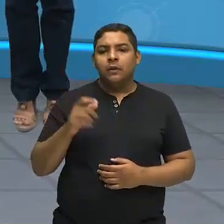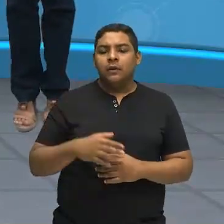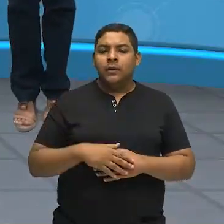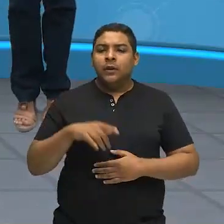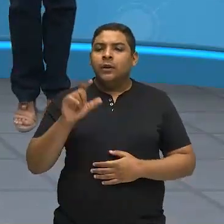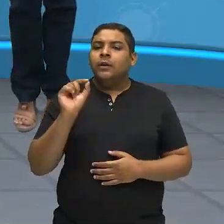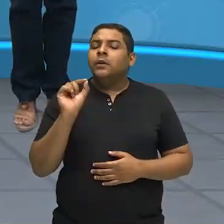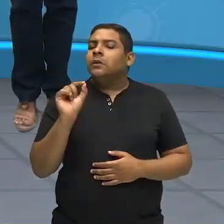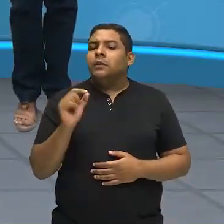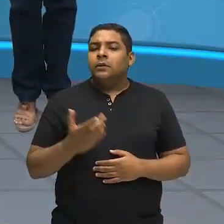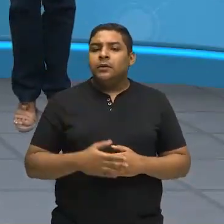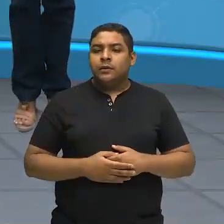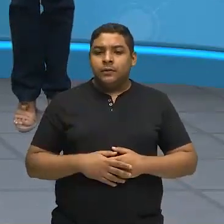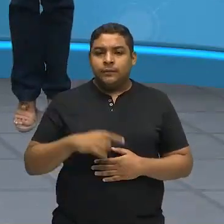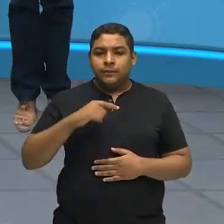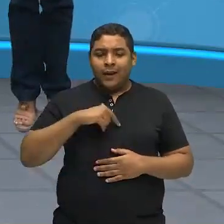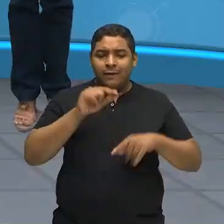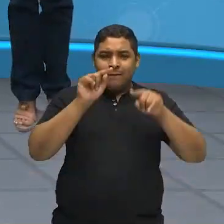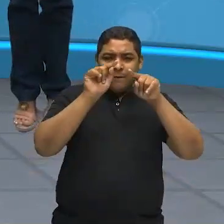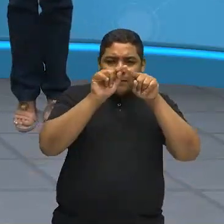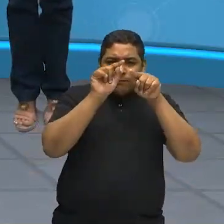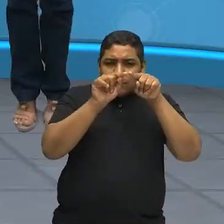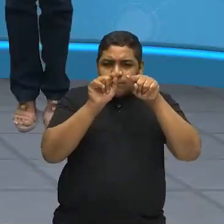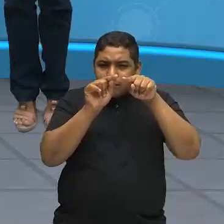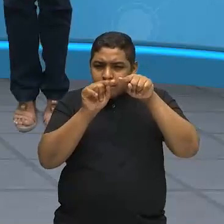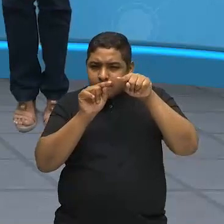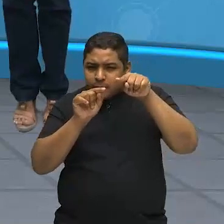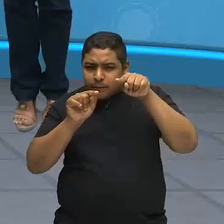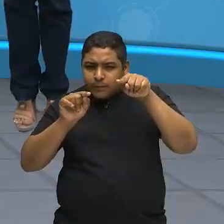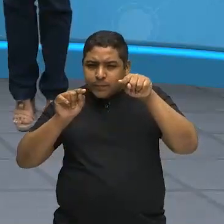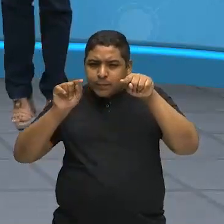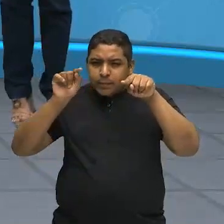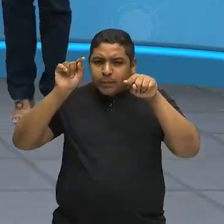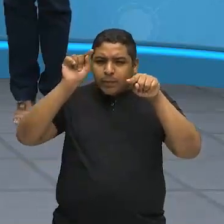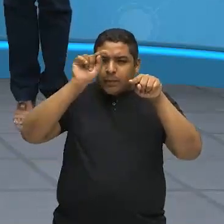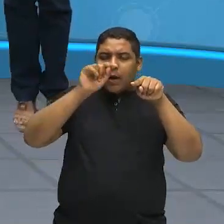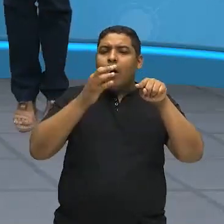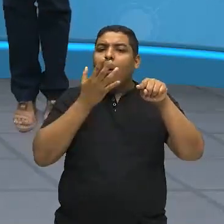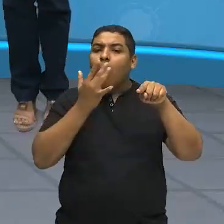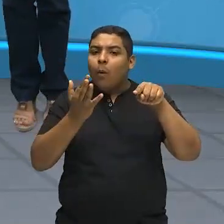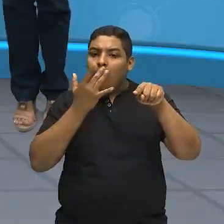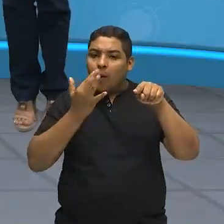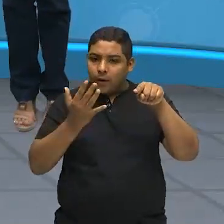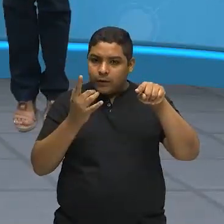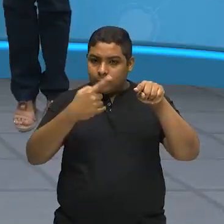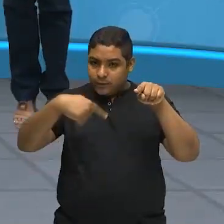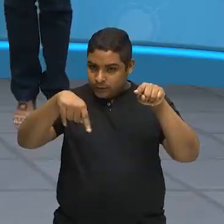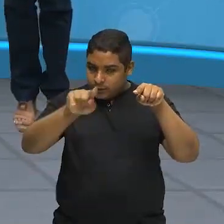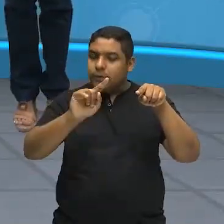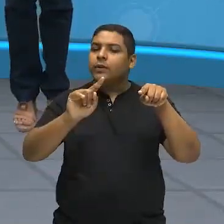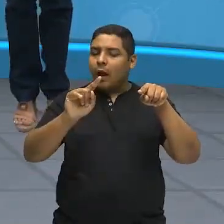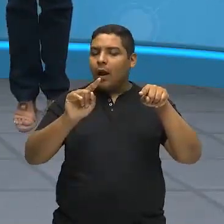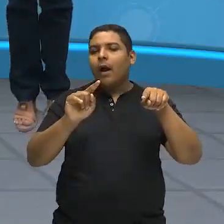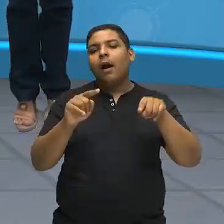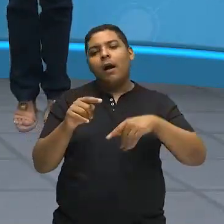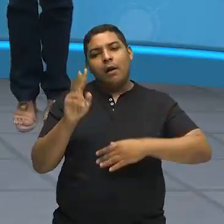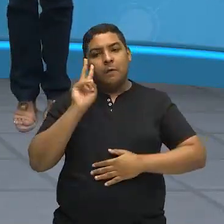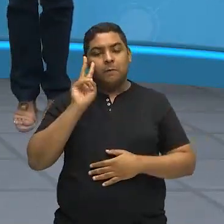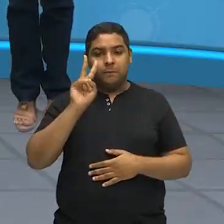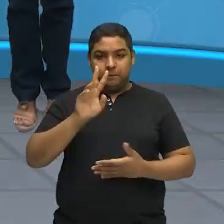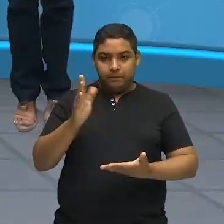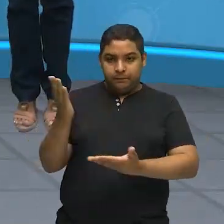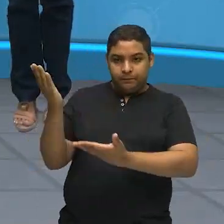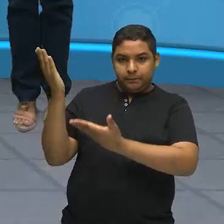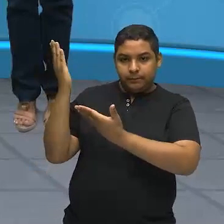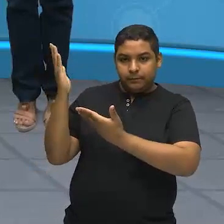Ele pegou vários pontinhos coloridos, como vocês podem ver. Ele colocou um ao lado do outro e deu